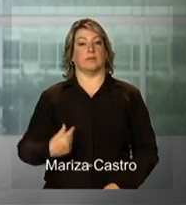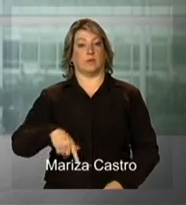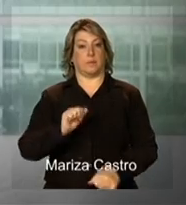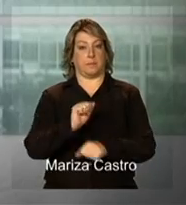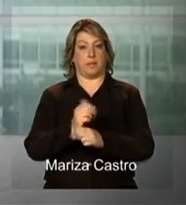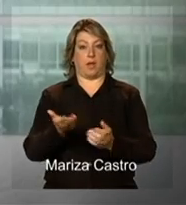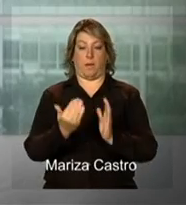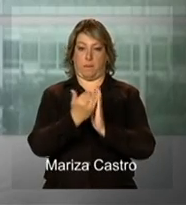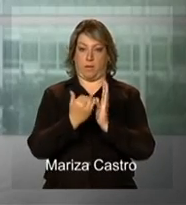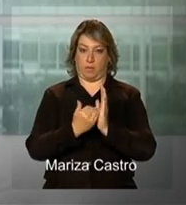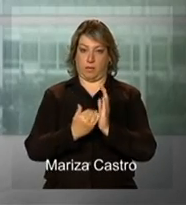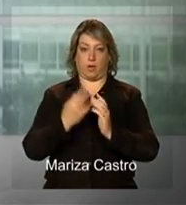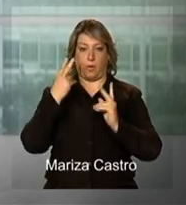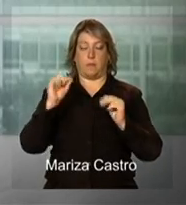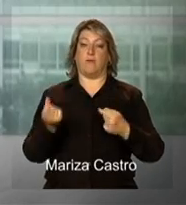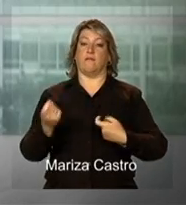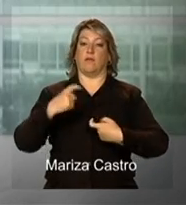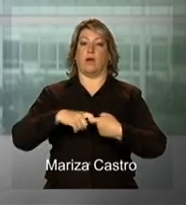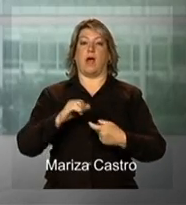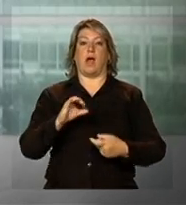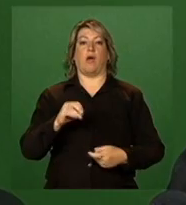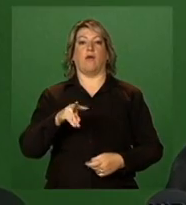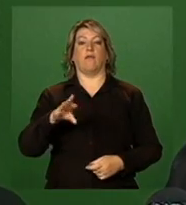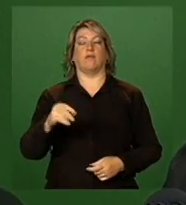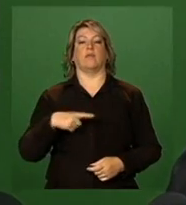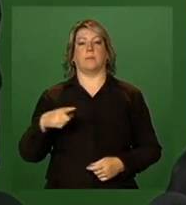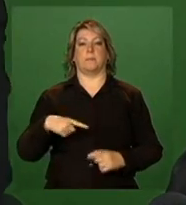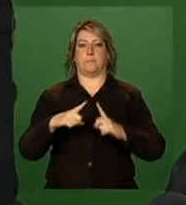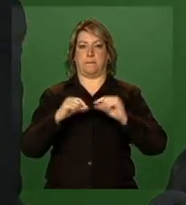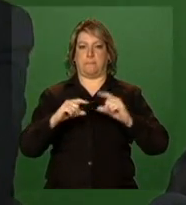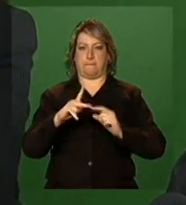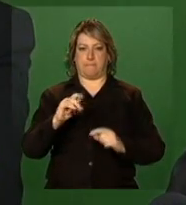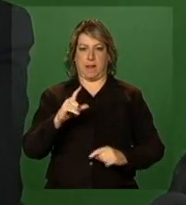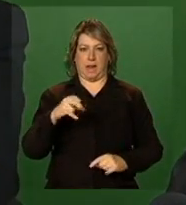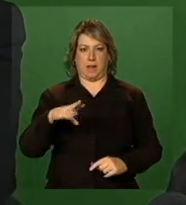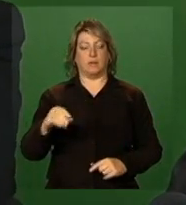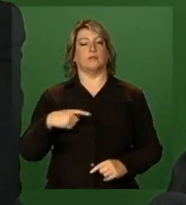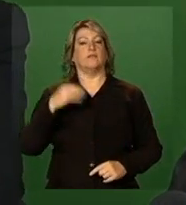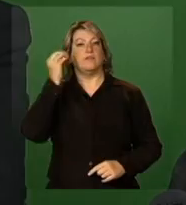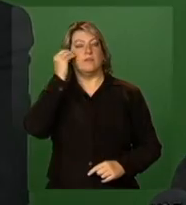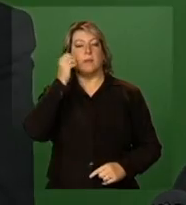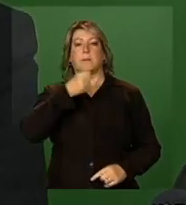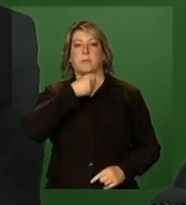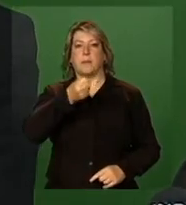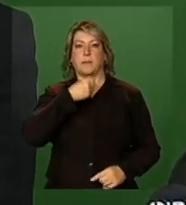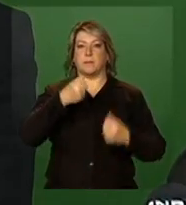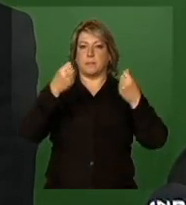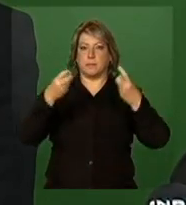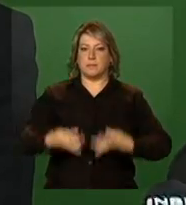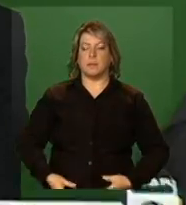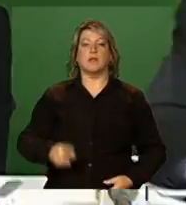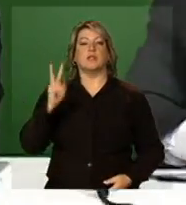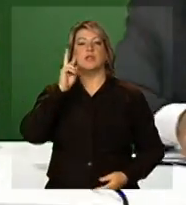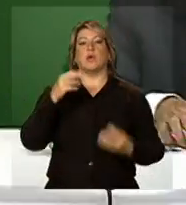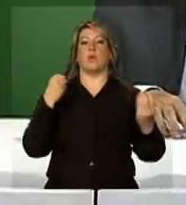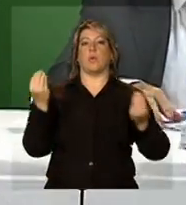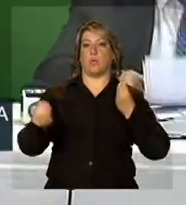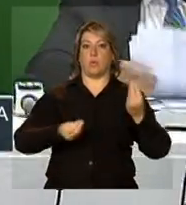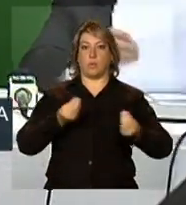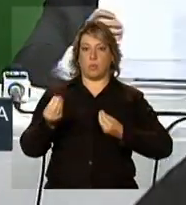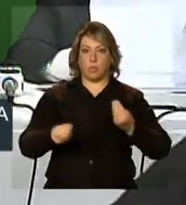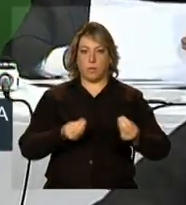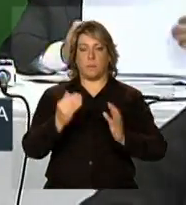Interrompemos a programação para voltar ao vivo ao Palácio do Planalto. Vamos acompanhar entrevista coletiva sobre o programa